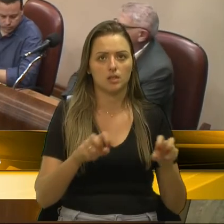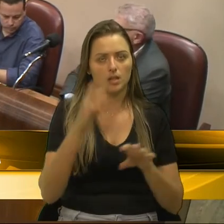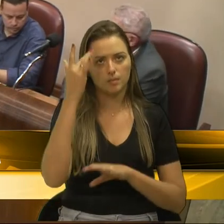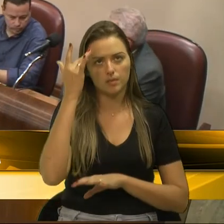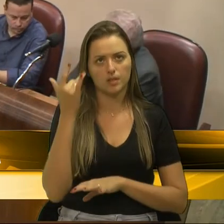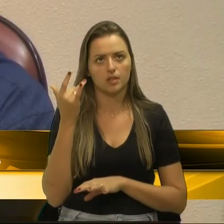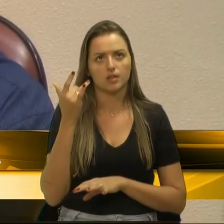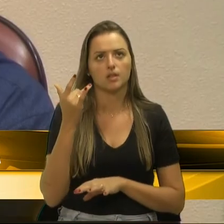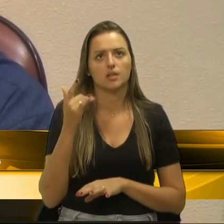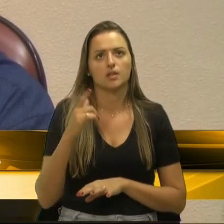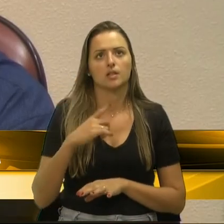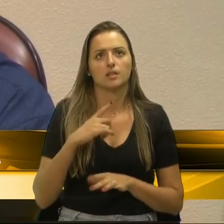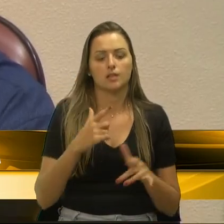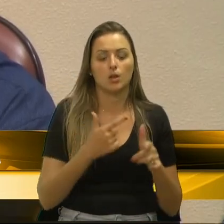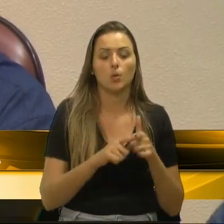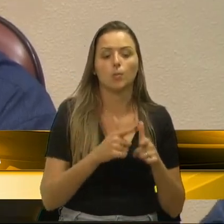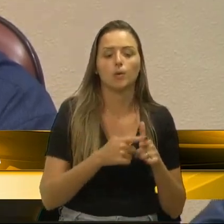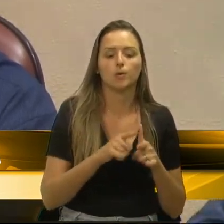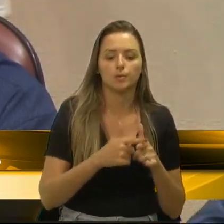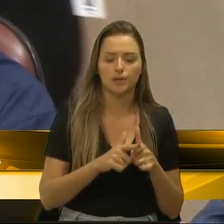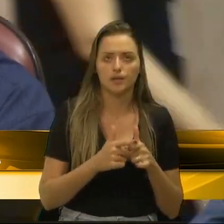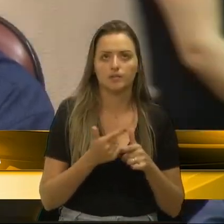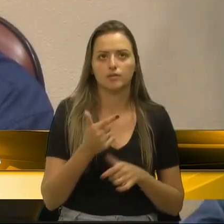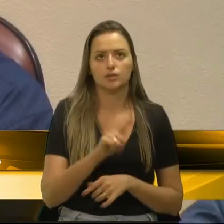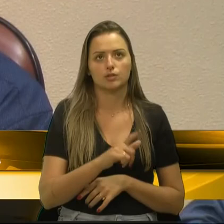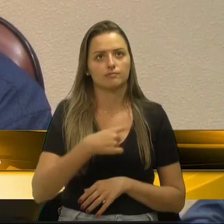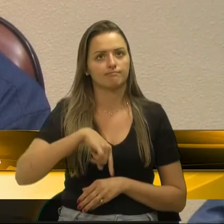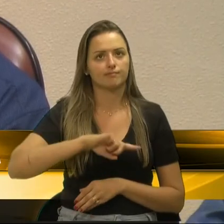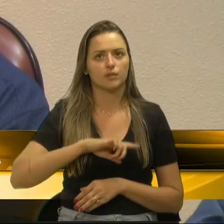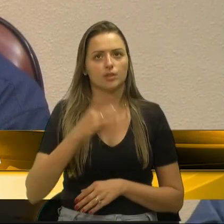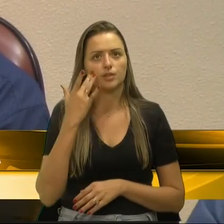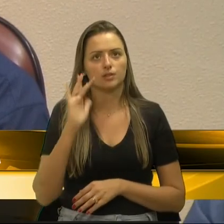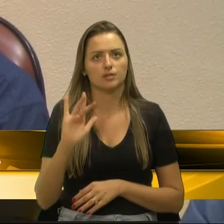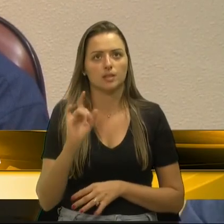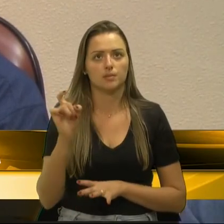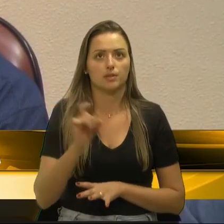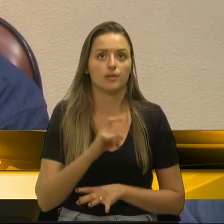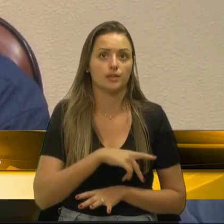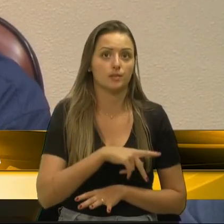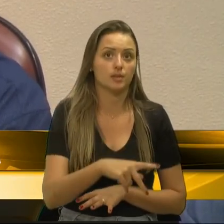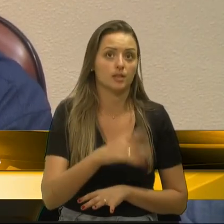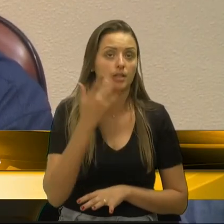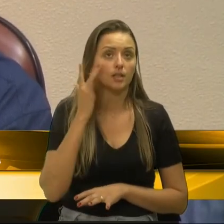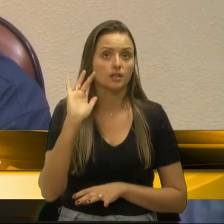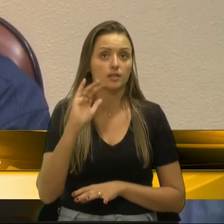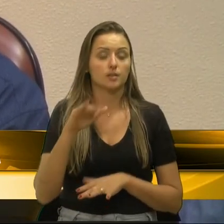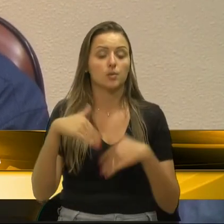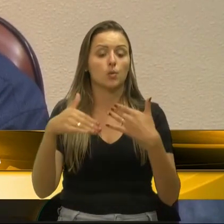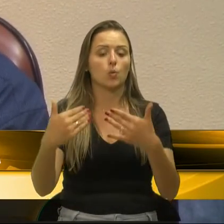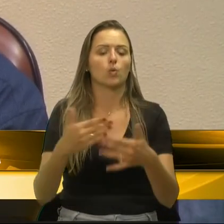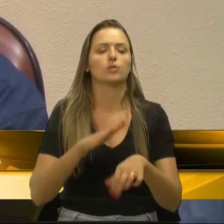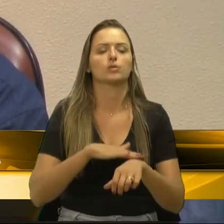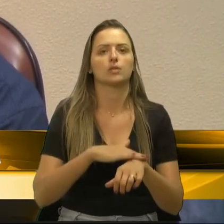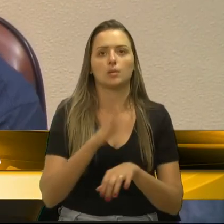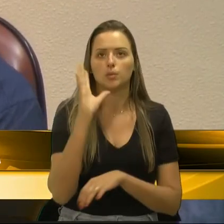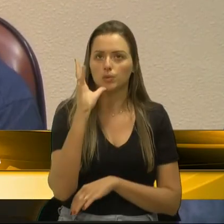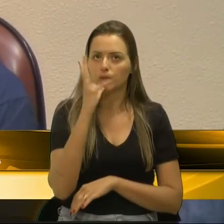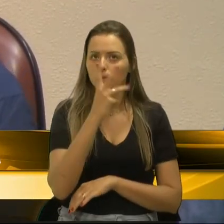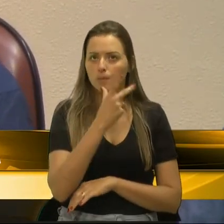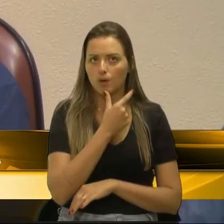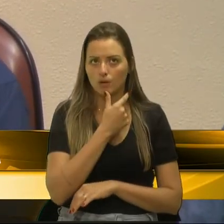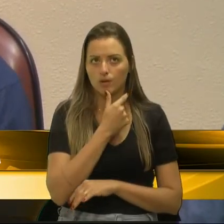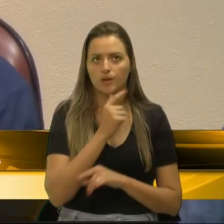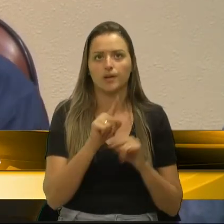porque enfrenta-se esse problema seguidamente, né? A gente não sabe que vai ser presidente, não sabe quanto demora para tramitar um projeto e